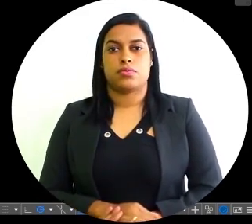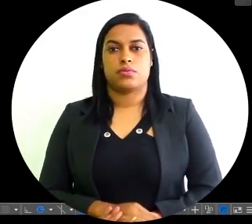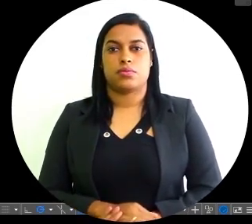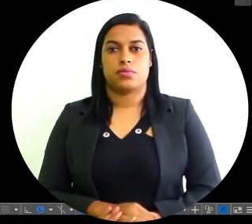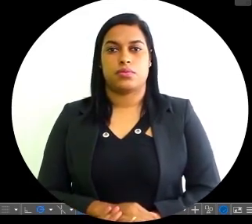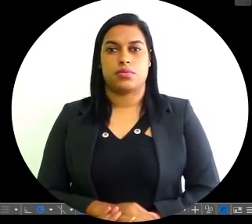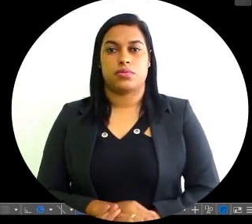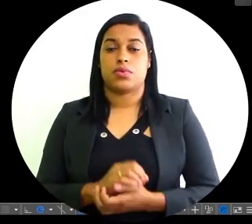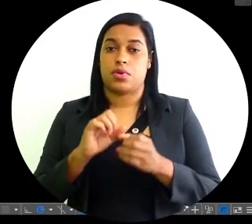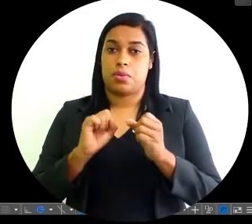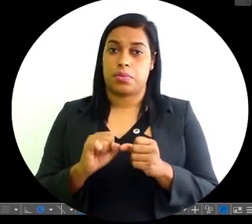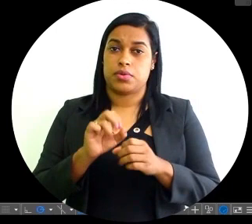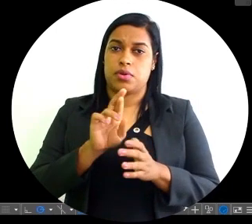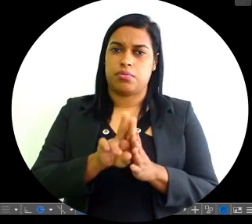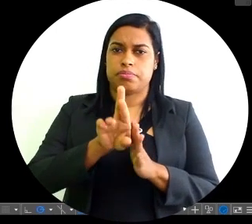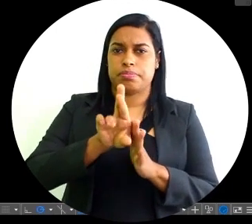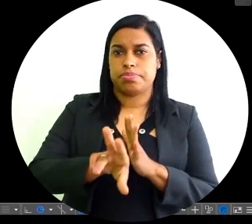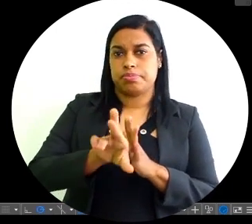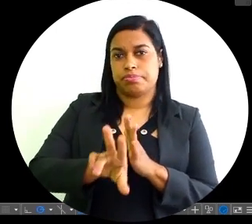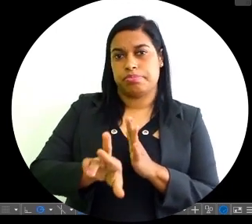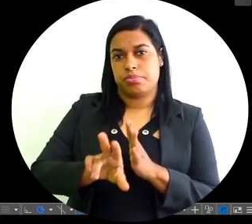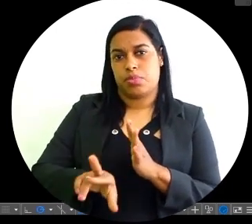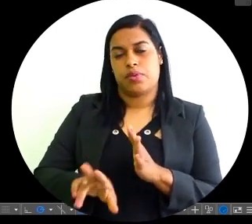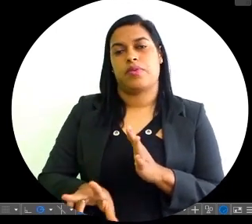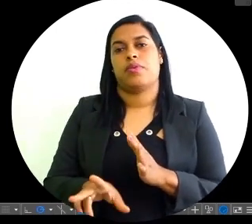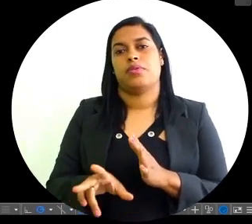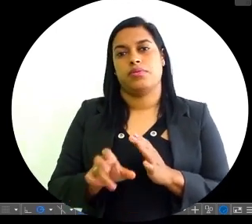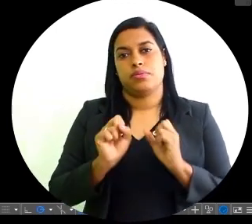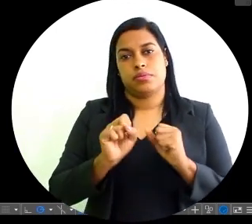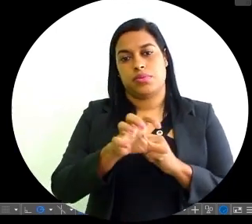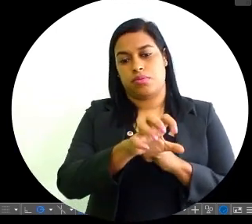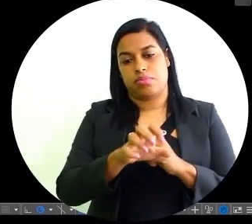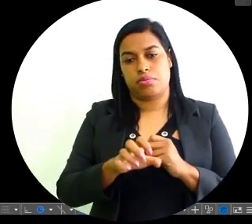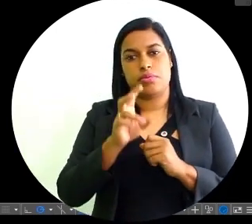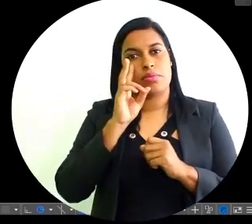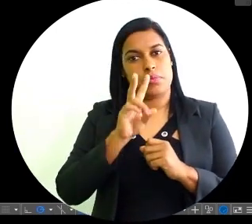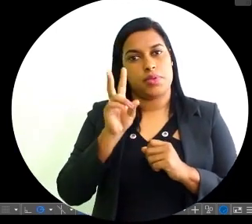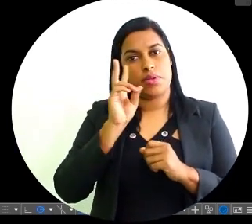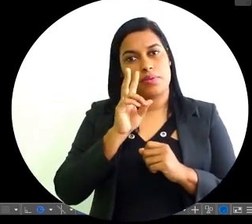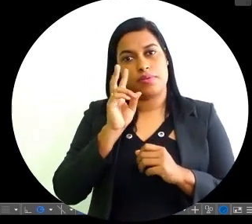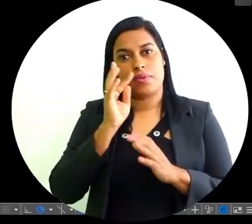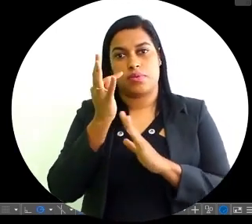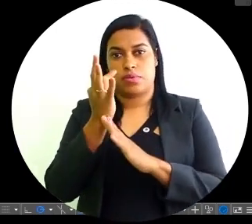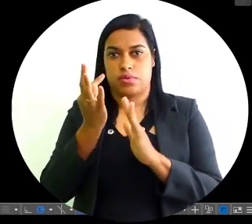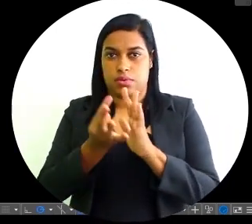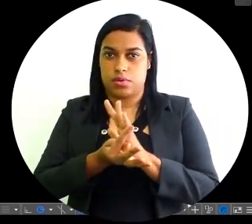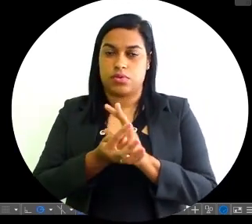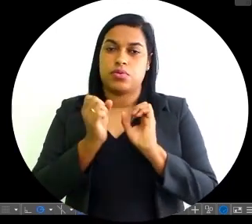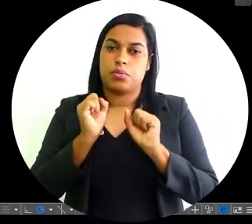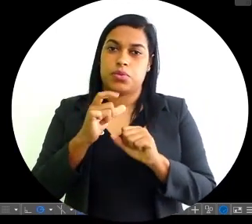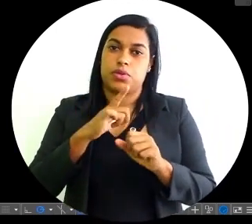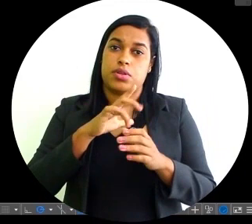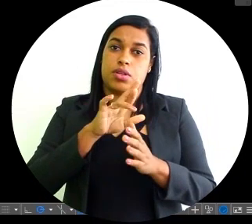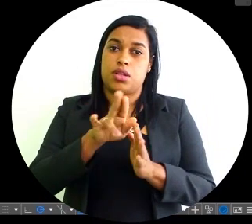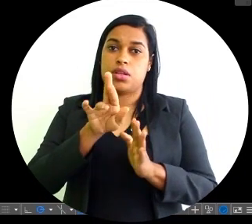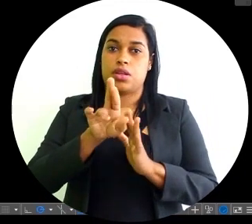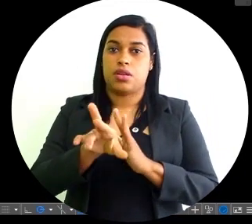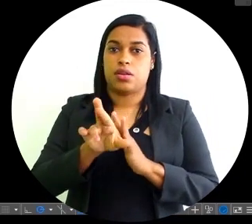E eu poderia ter diversos outros, aqui a gente pode arrastar para ver o texto, né? Eu poderia ter várias